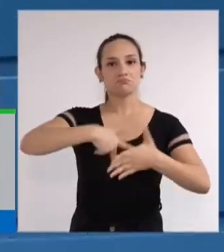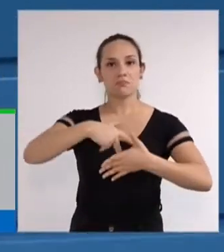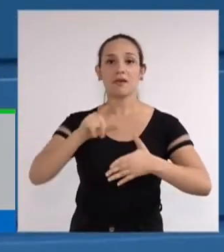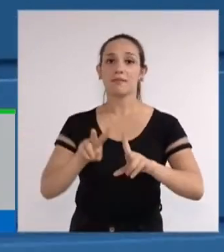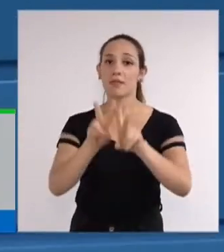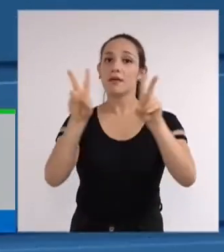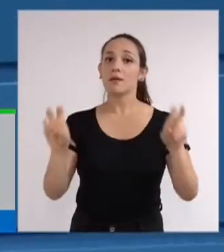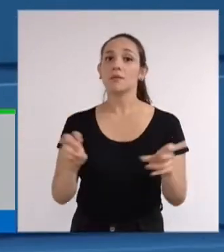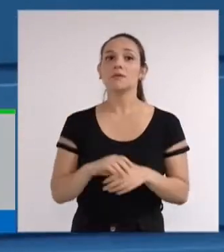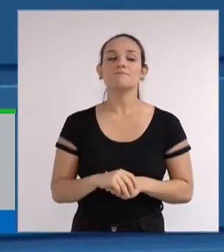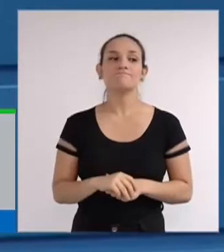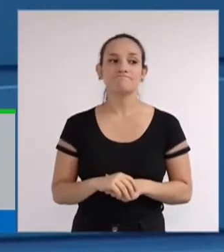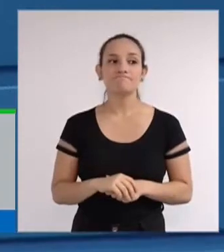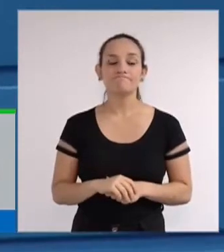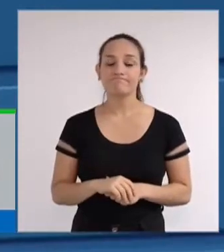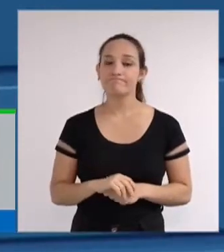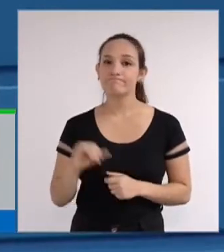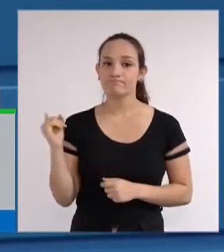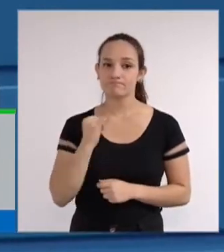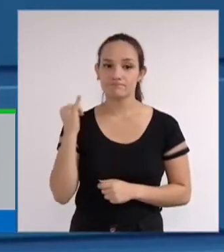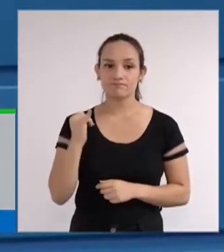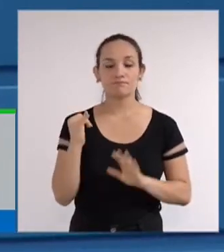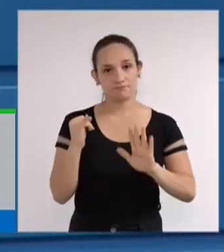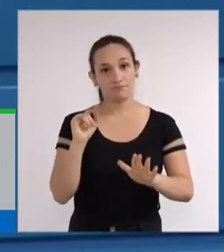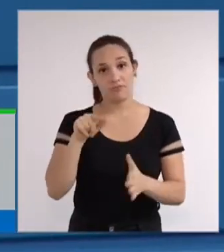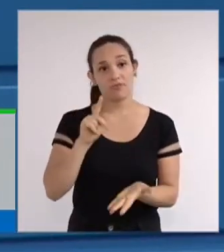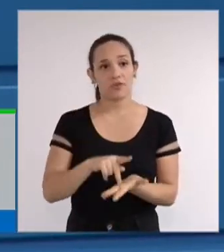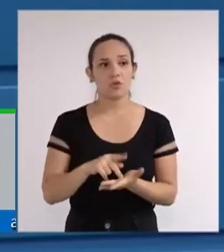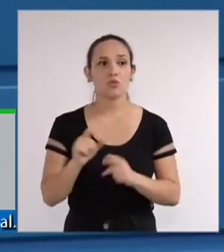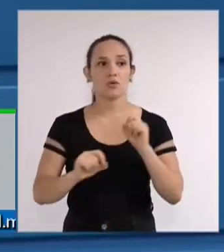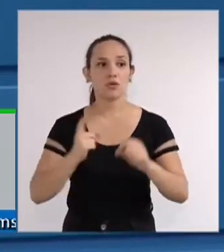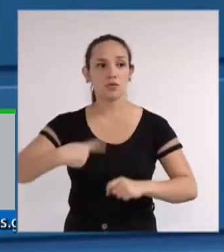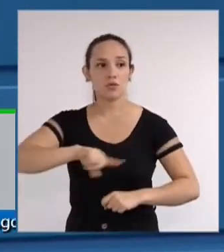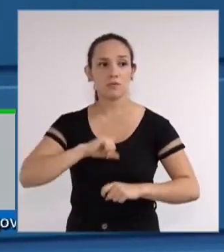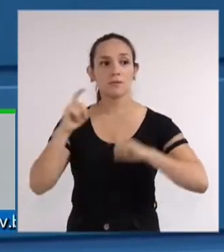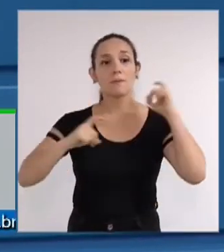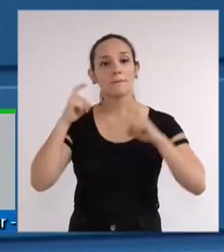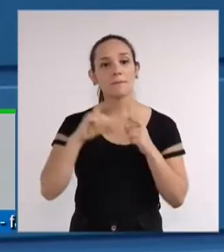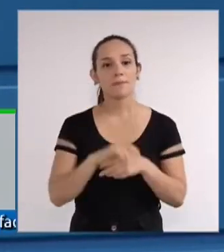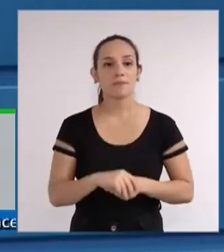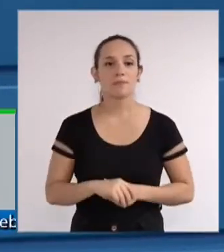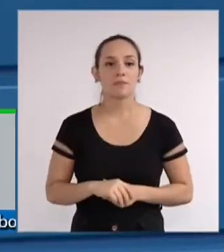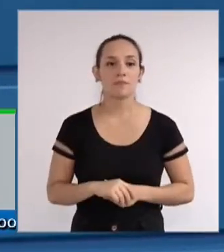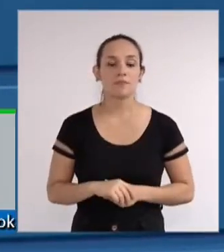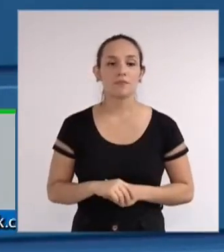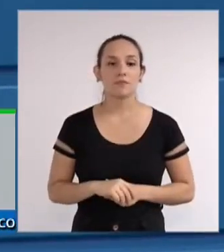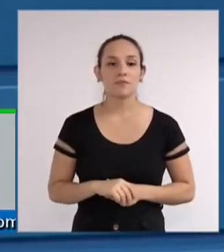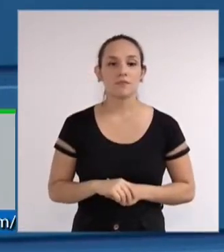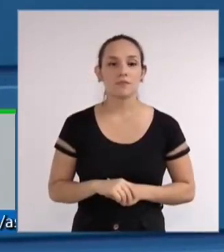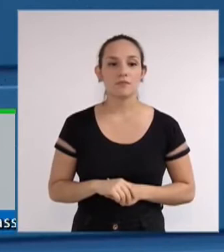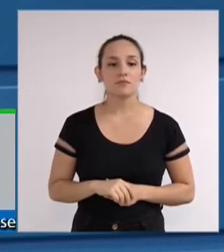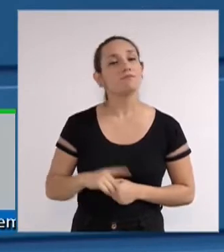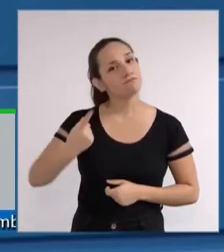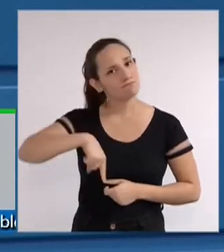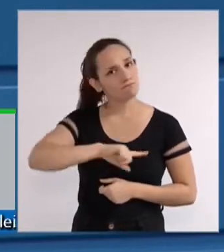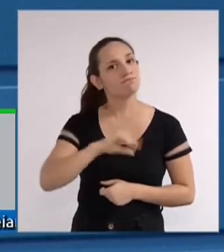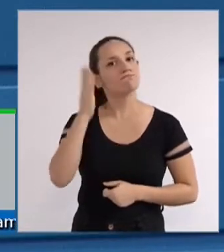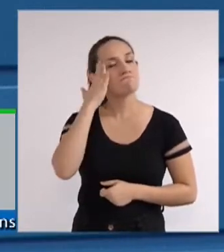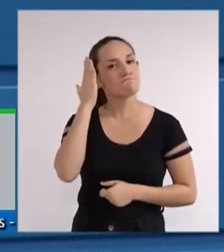um assunto desse tema. Na verdade, nós temos uma grande preocupação. sabedores que